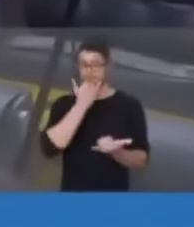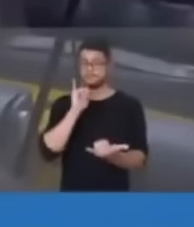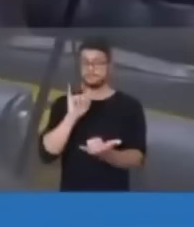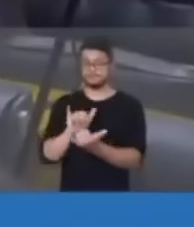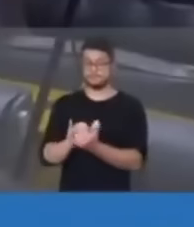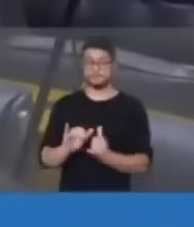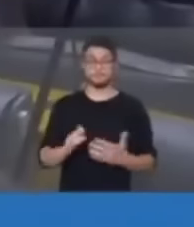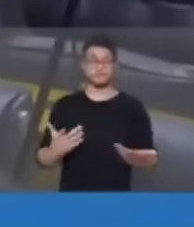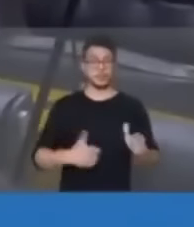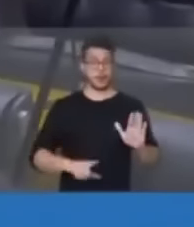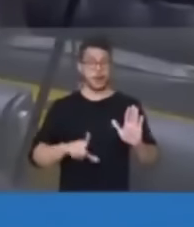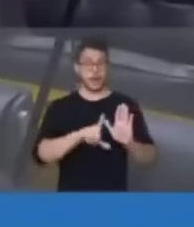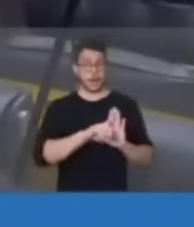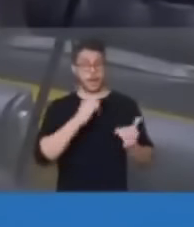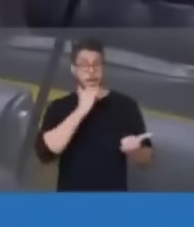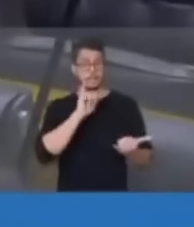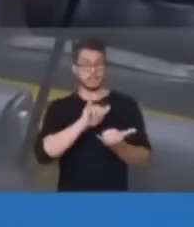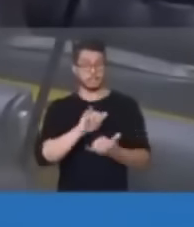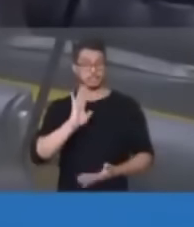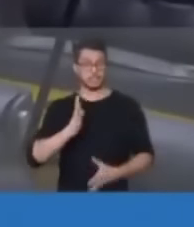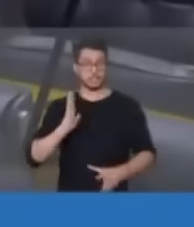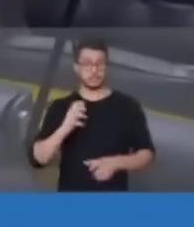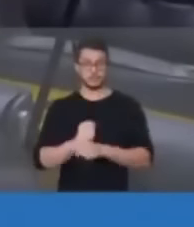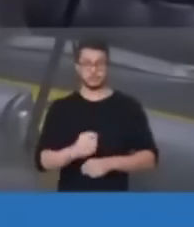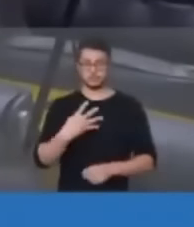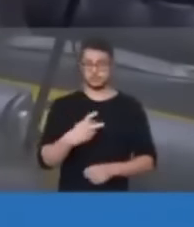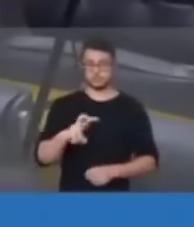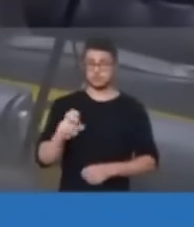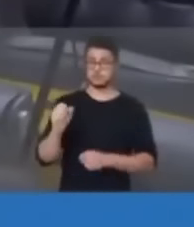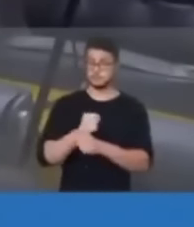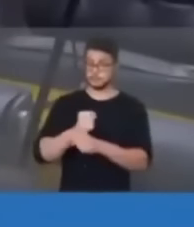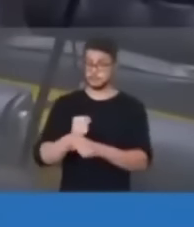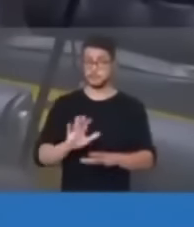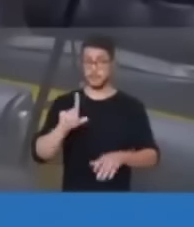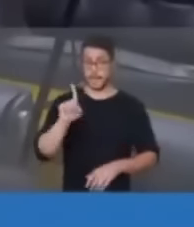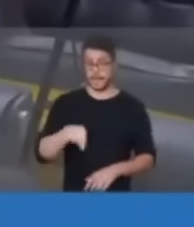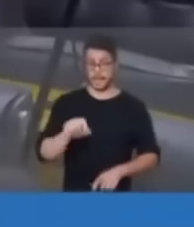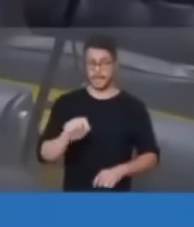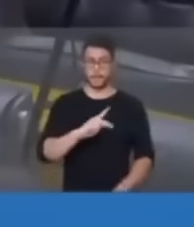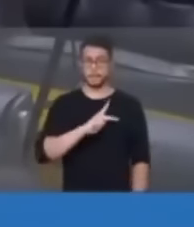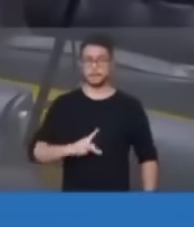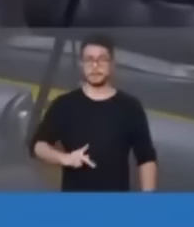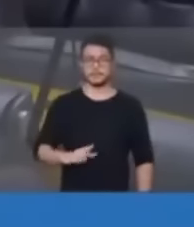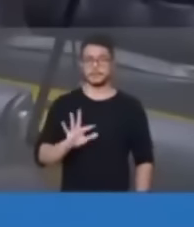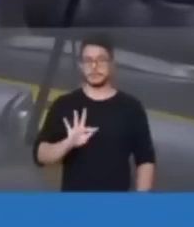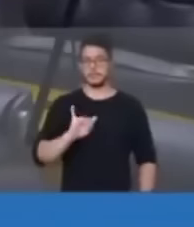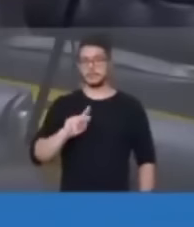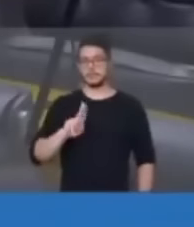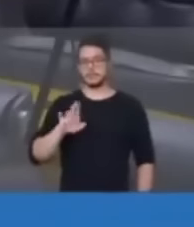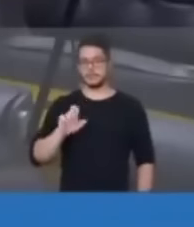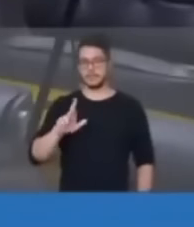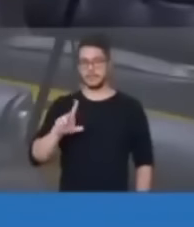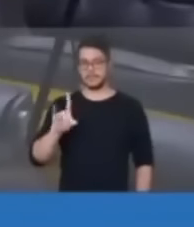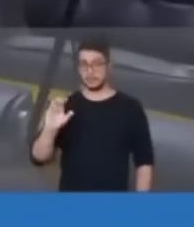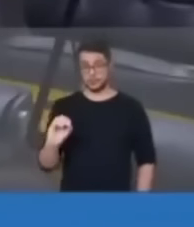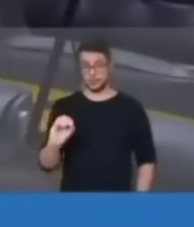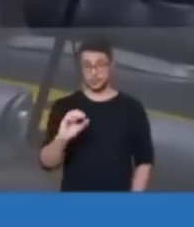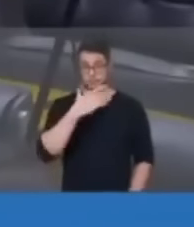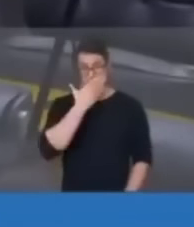é da pior qualidade as falas dele ele já fez uma fala quem não lembra né dizendo